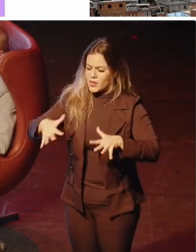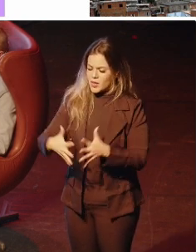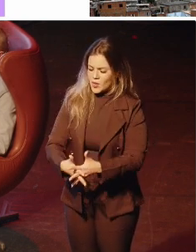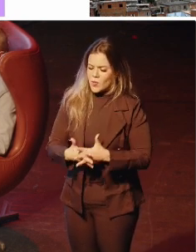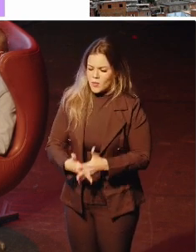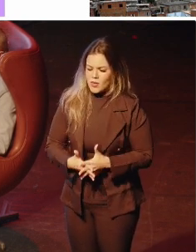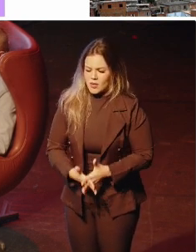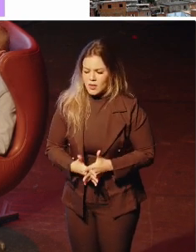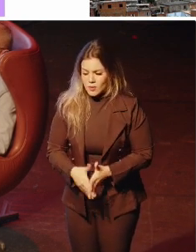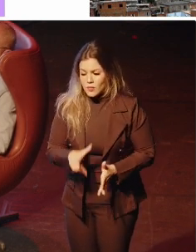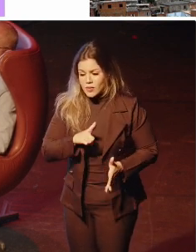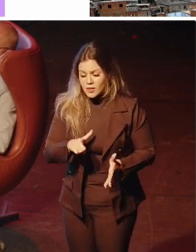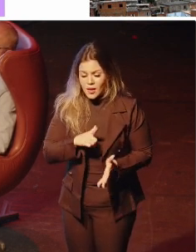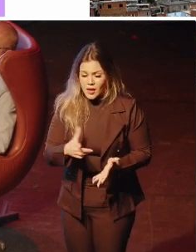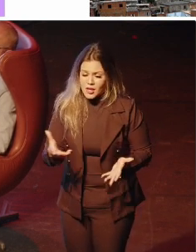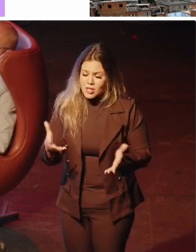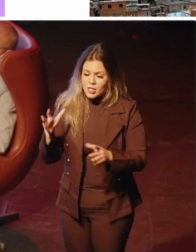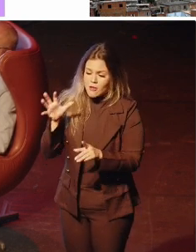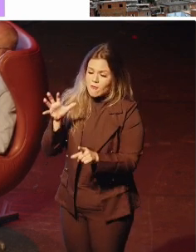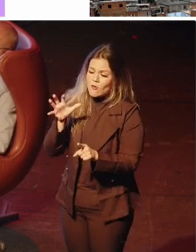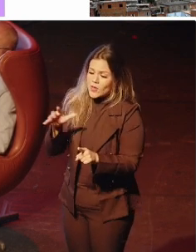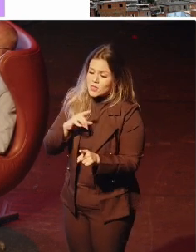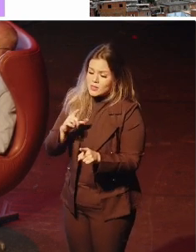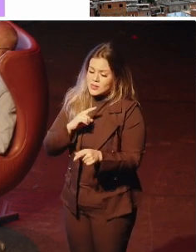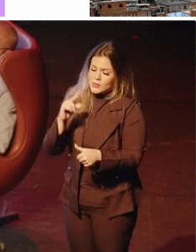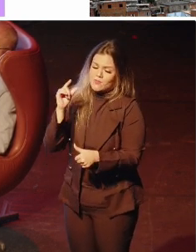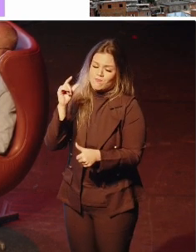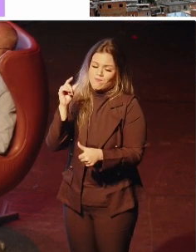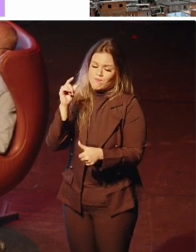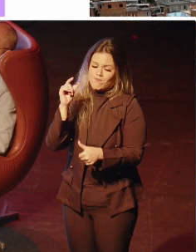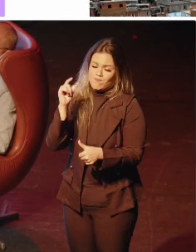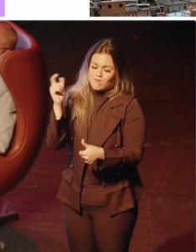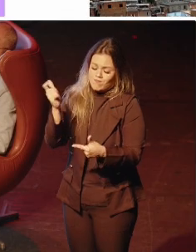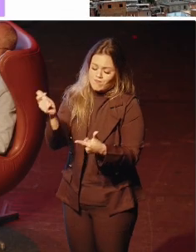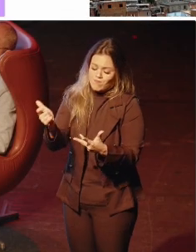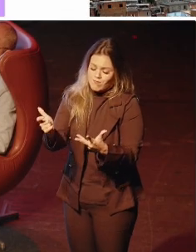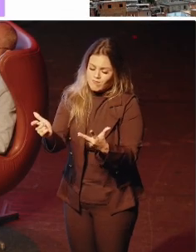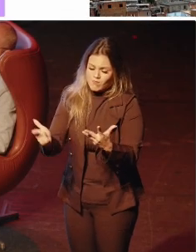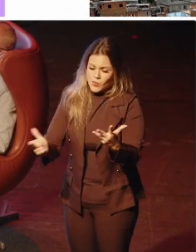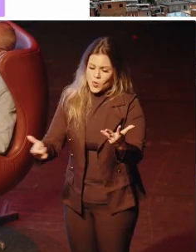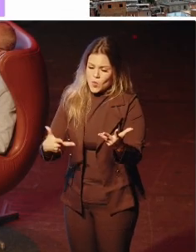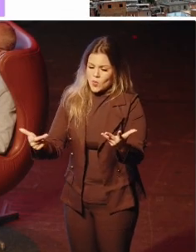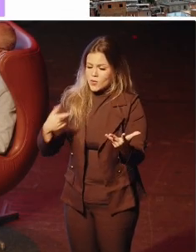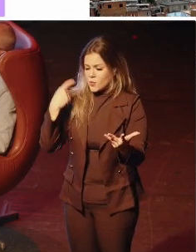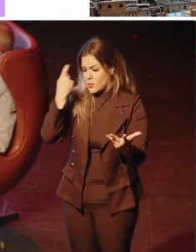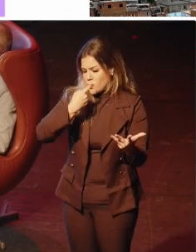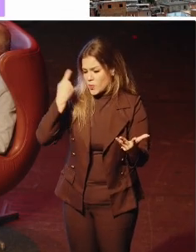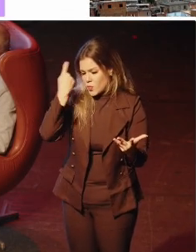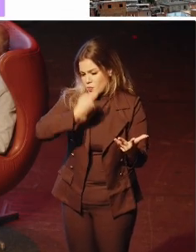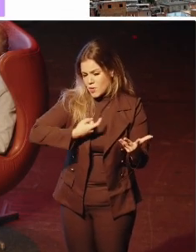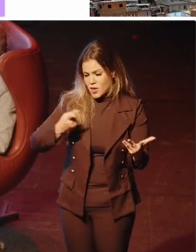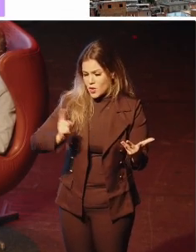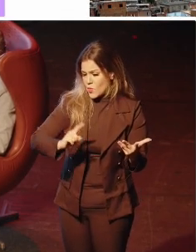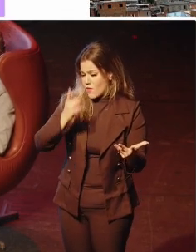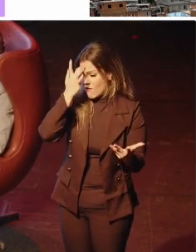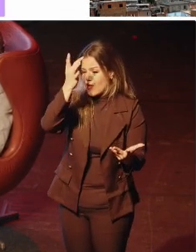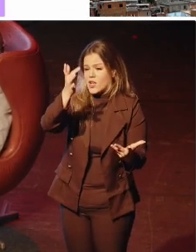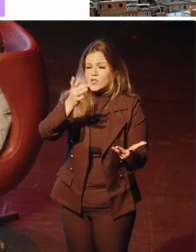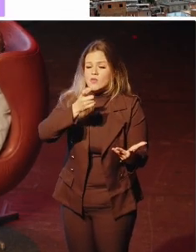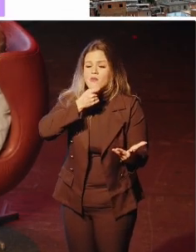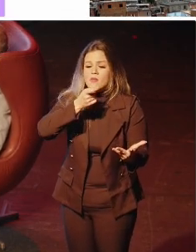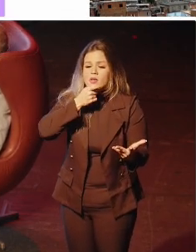várias coisas vários aspectos com que se preocupar. No nosso país, por